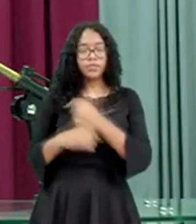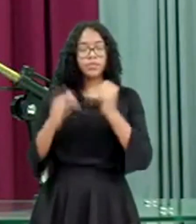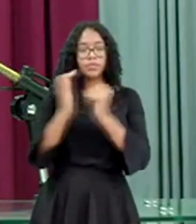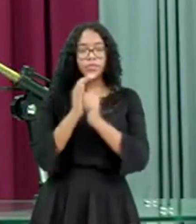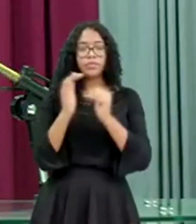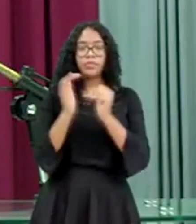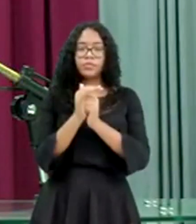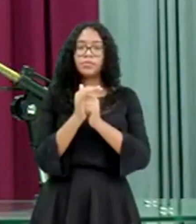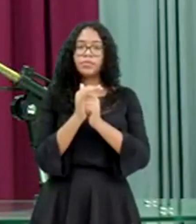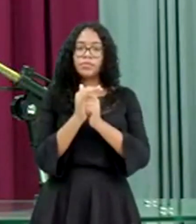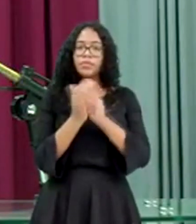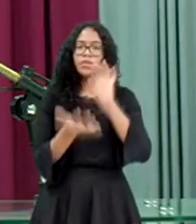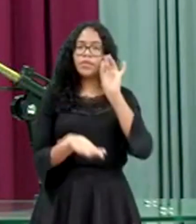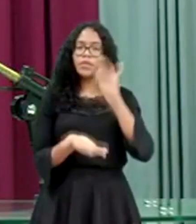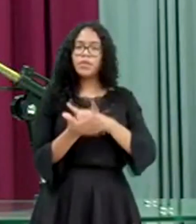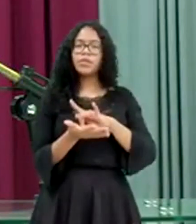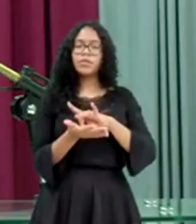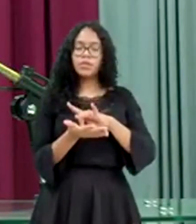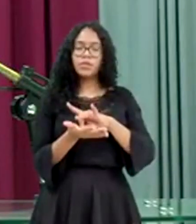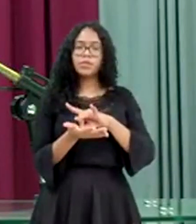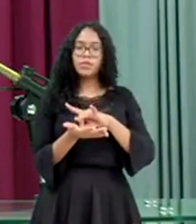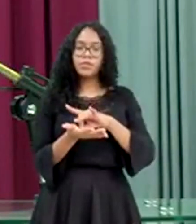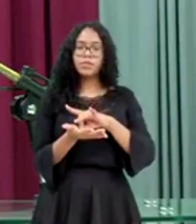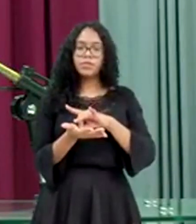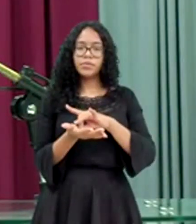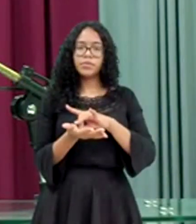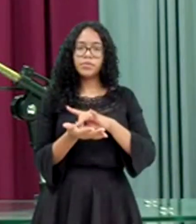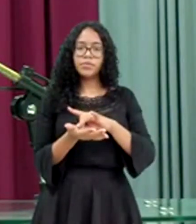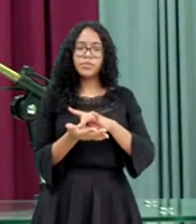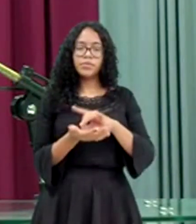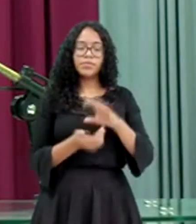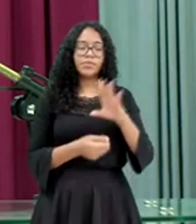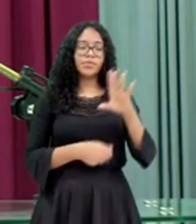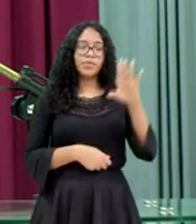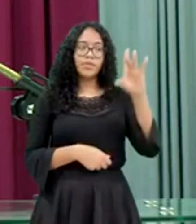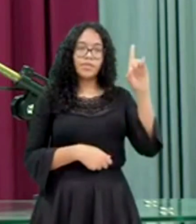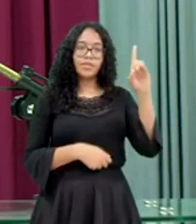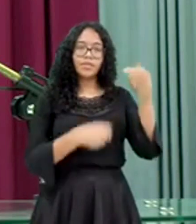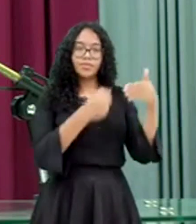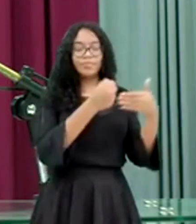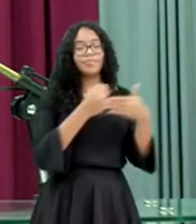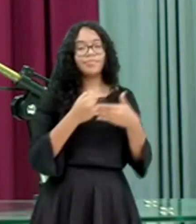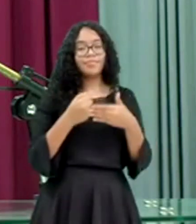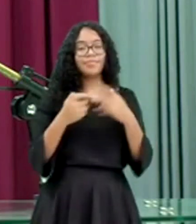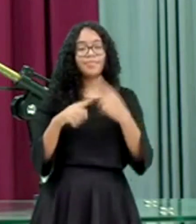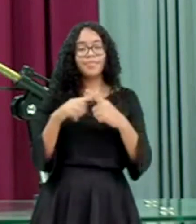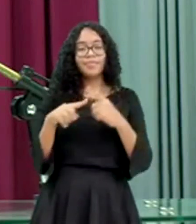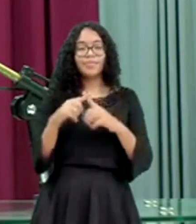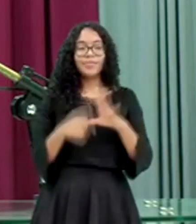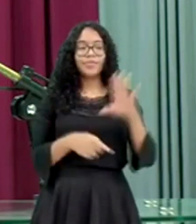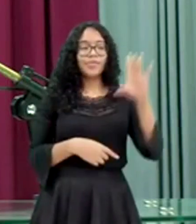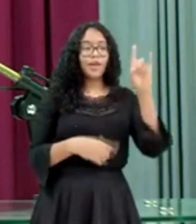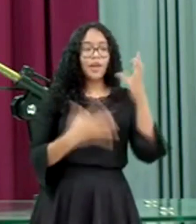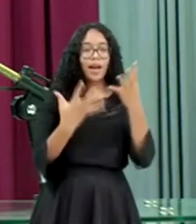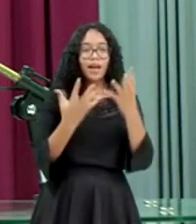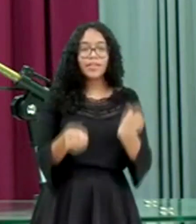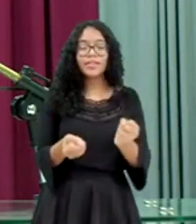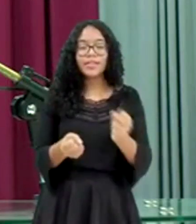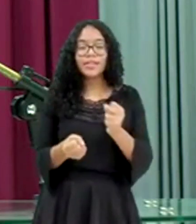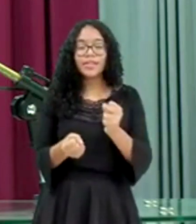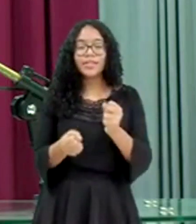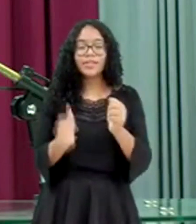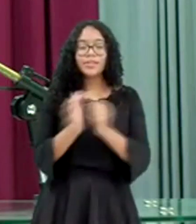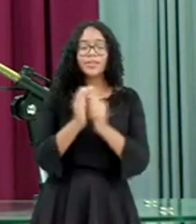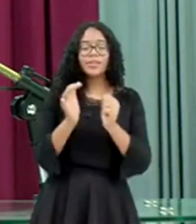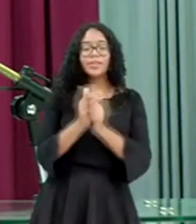ao Senhor de verdade, Deus agirá, porque Ele ouve a oração do seu povo,